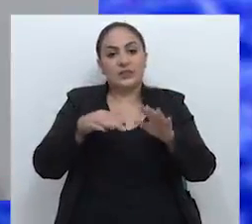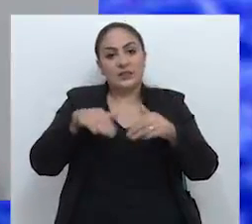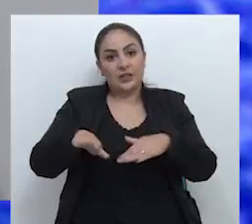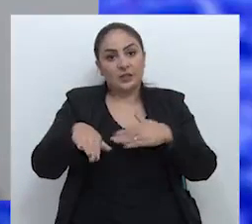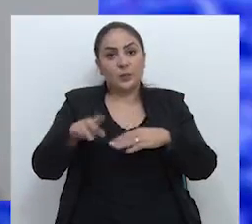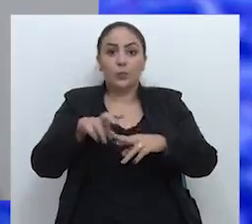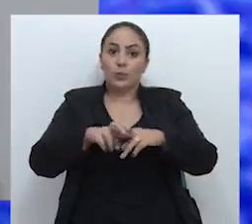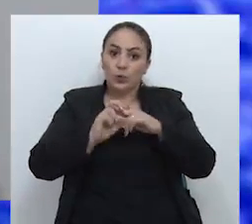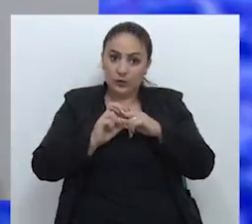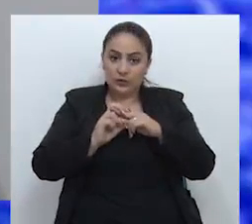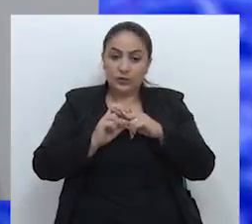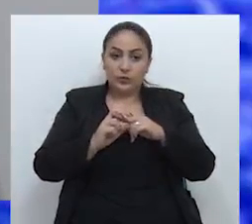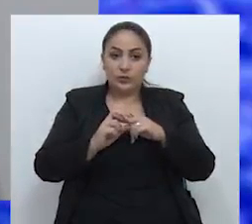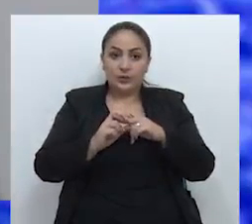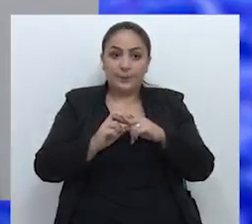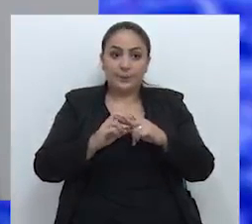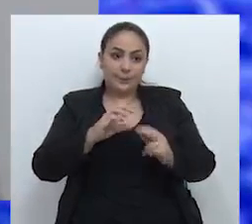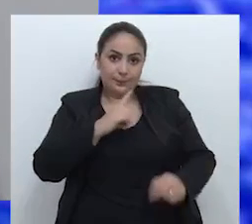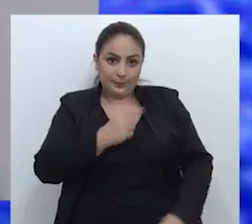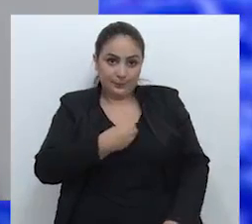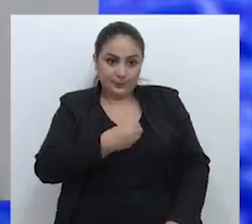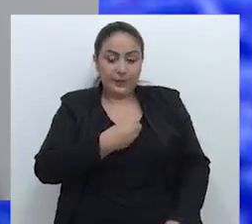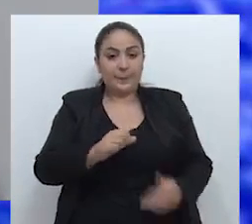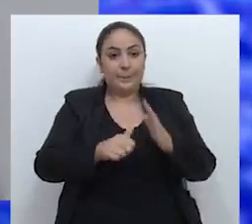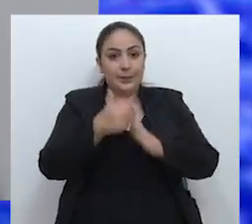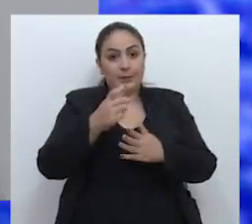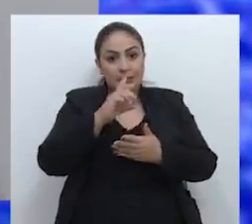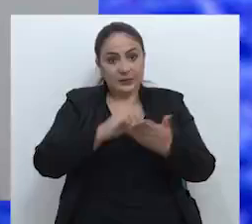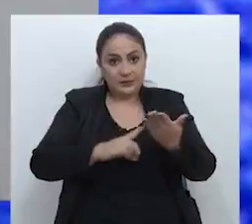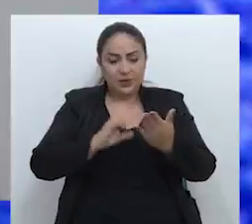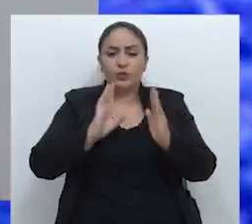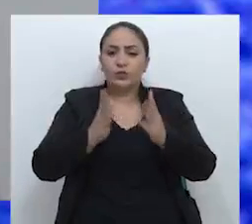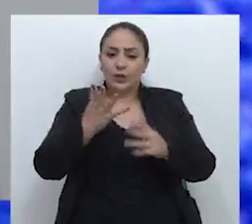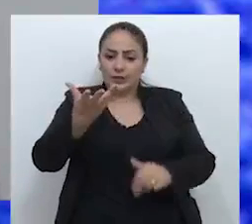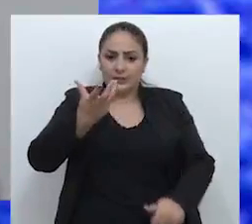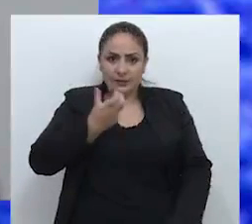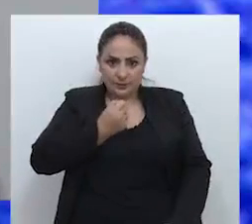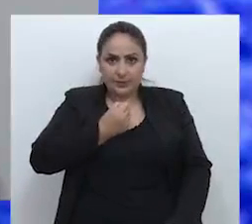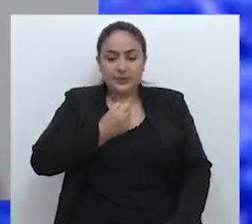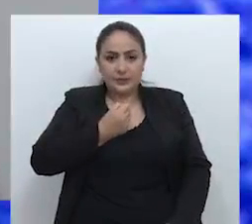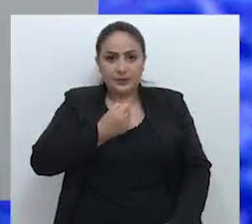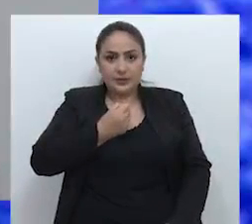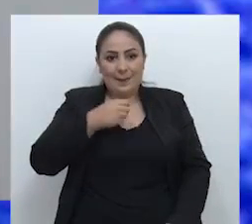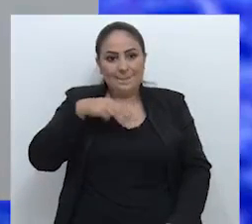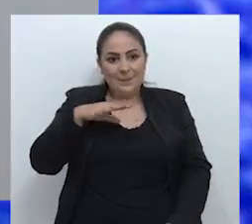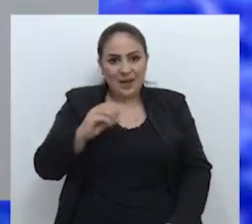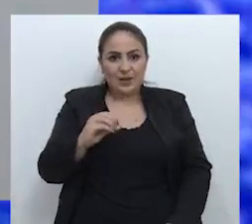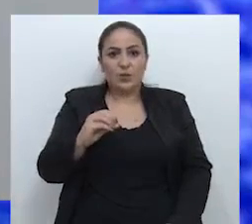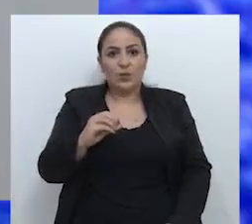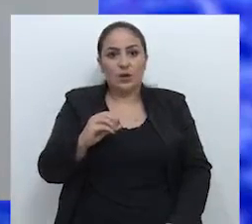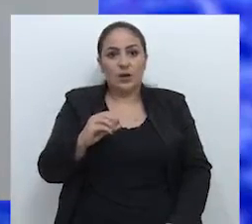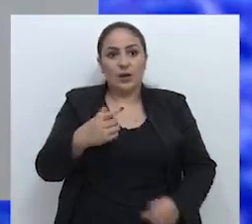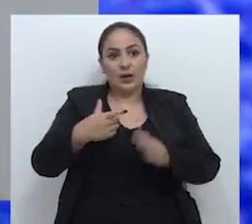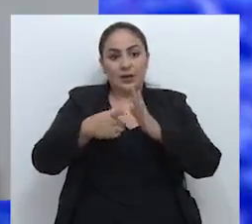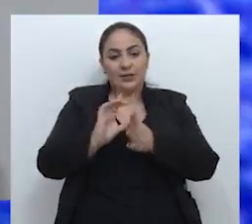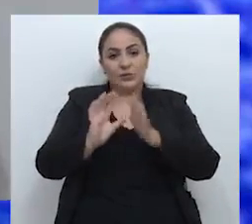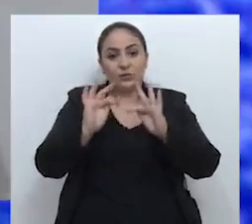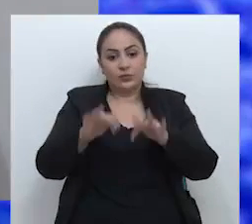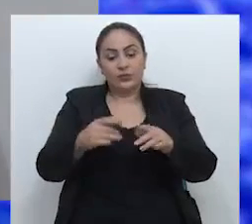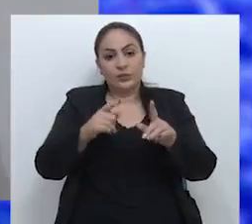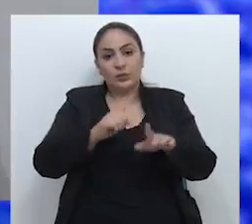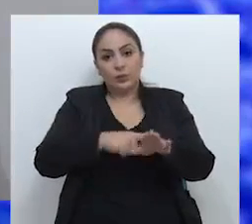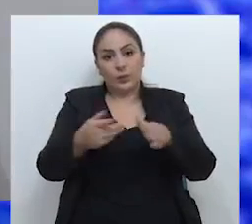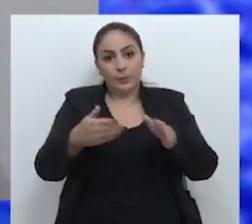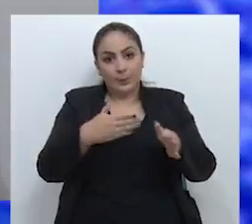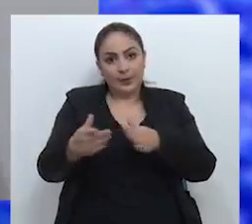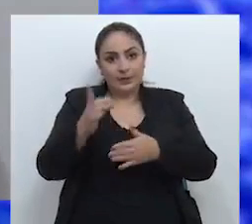setembro. Portanto, quem está entregando as primeiras declarações já recebe a restituição em maio, antes ainda do final do